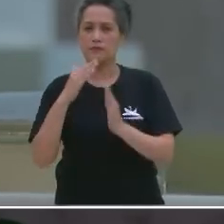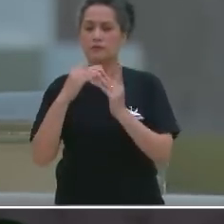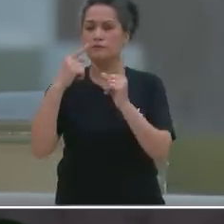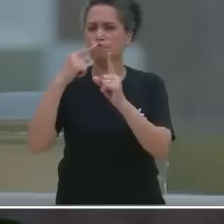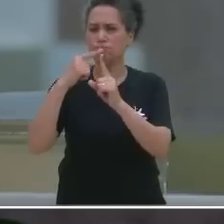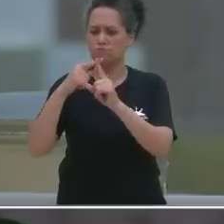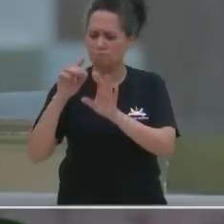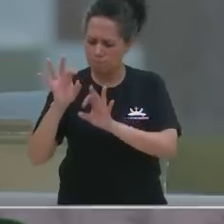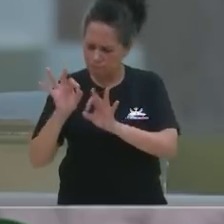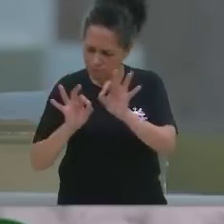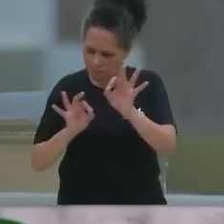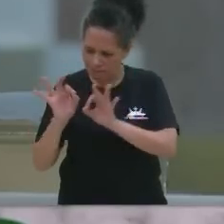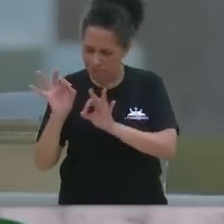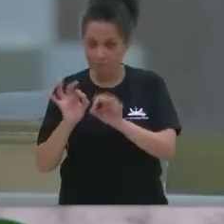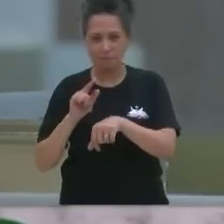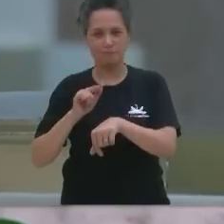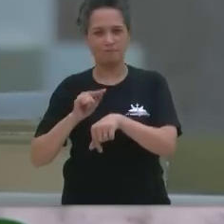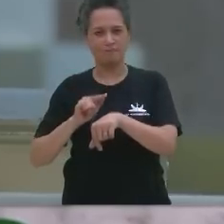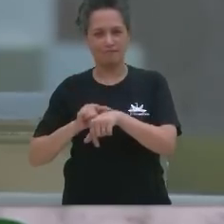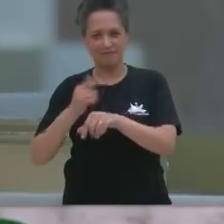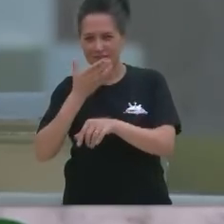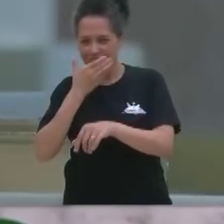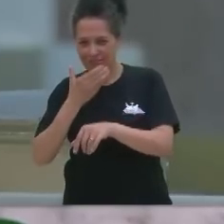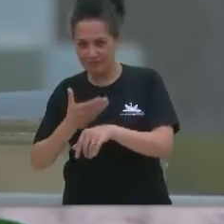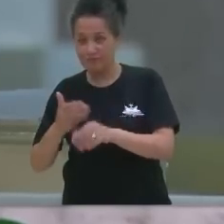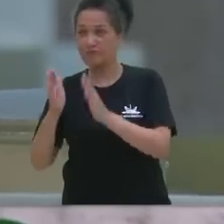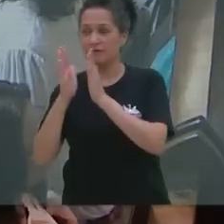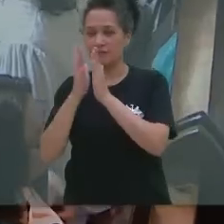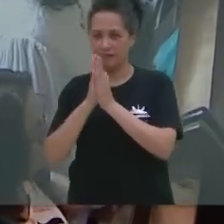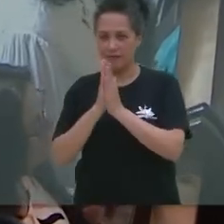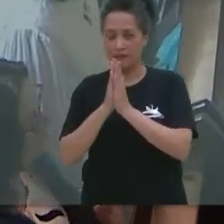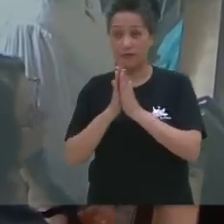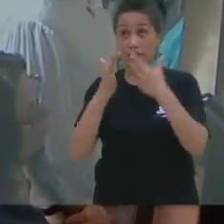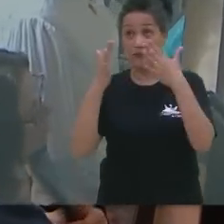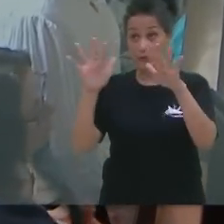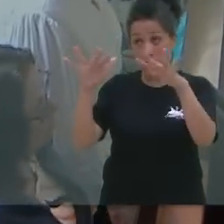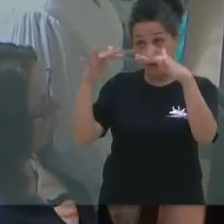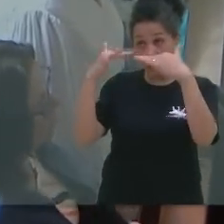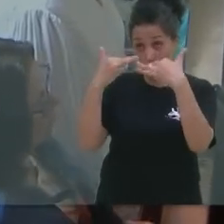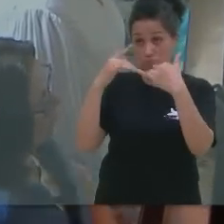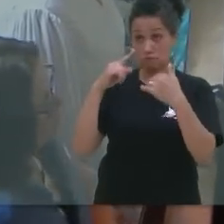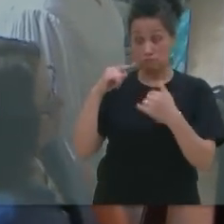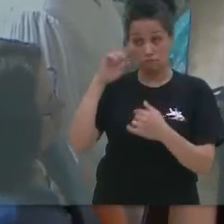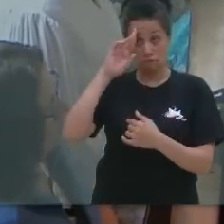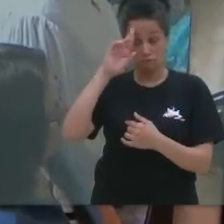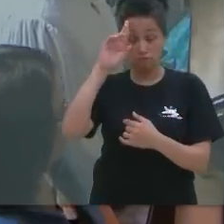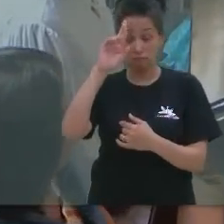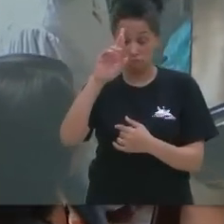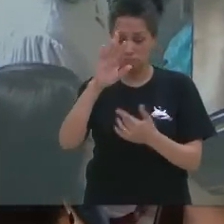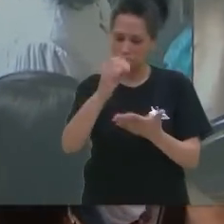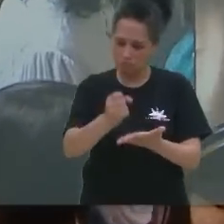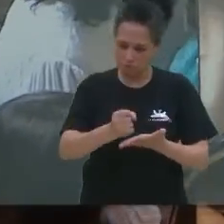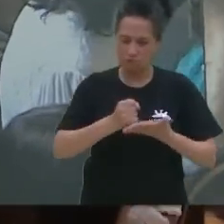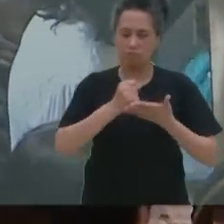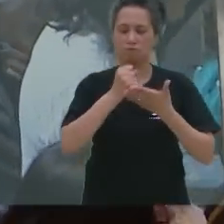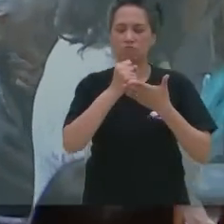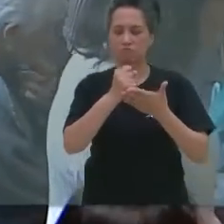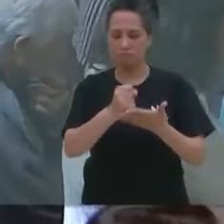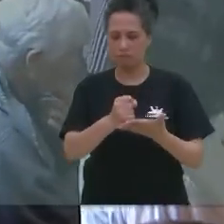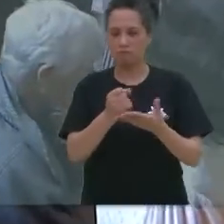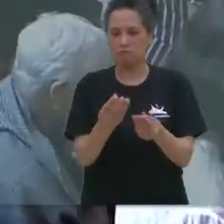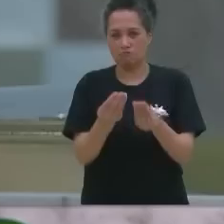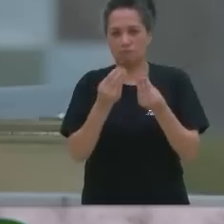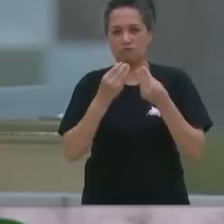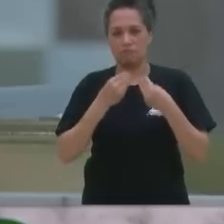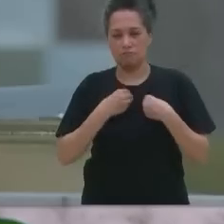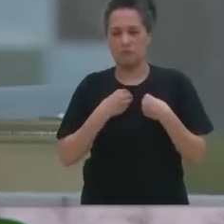preparar o vosso advento, nós vos pedimos. Atendei-nos, Senhor, e a salvação nos